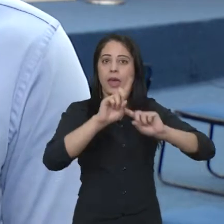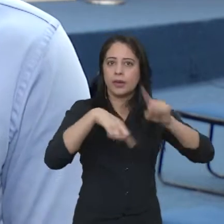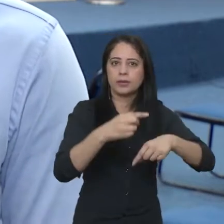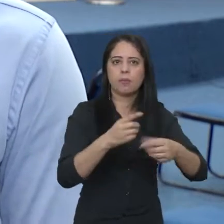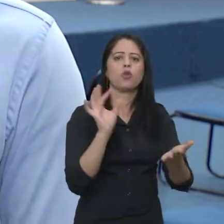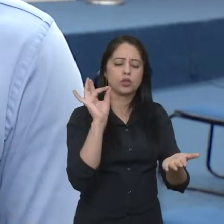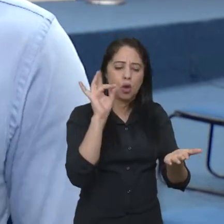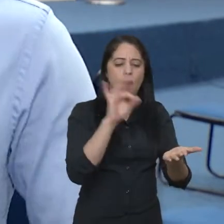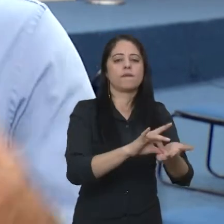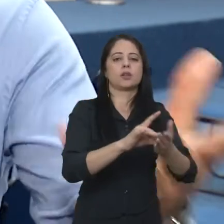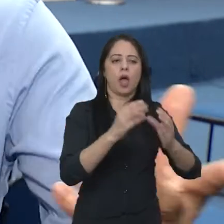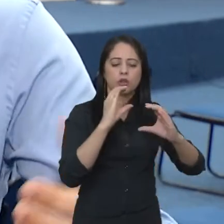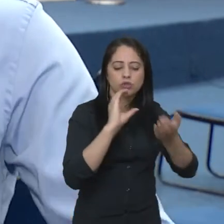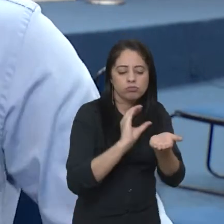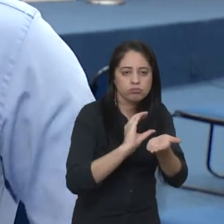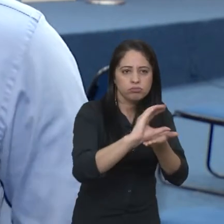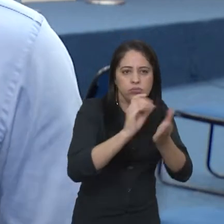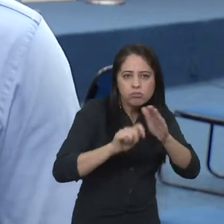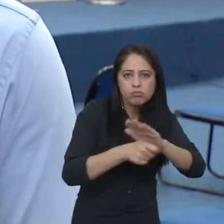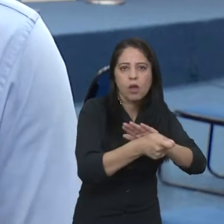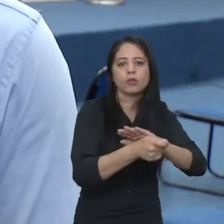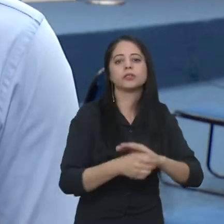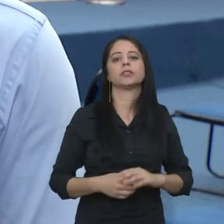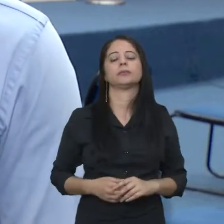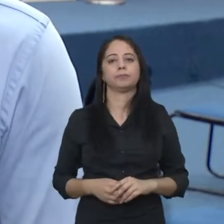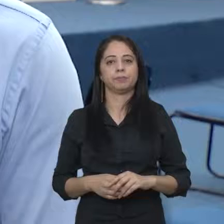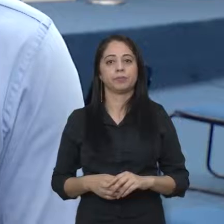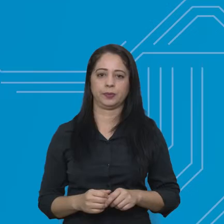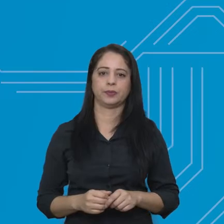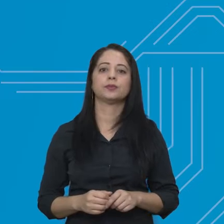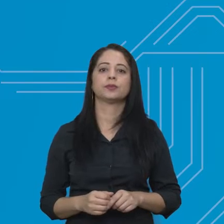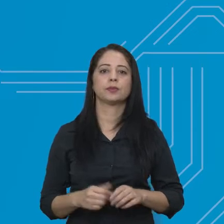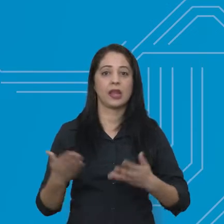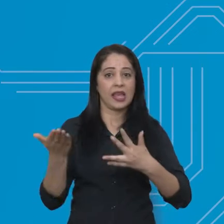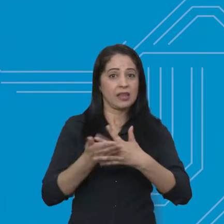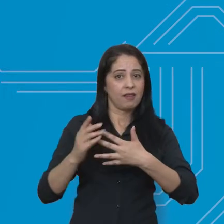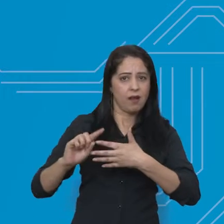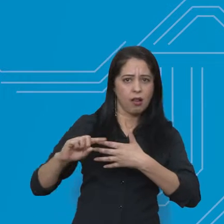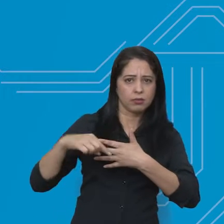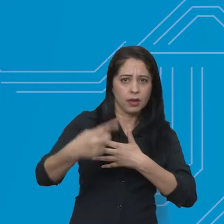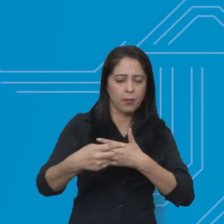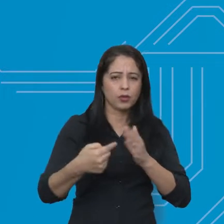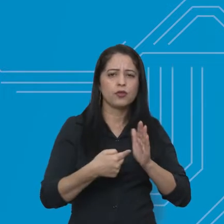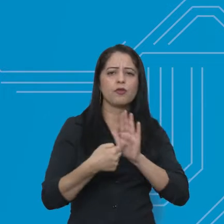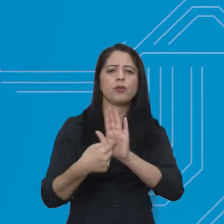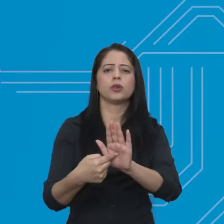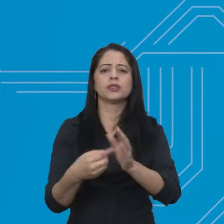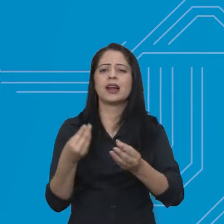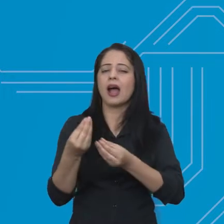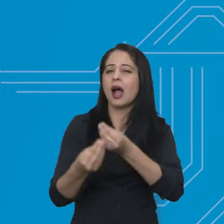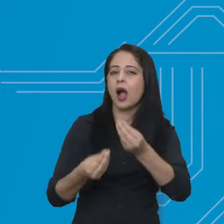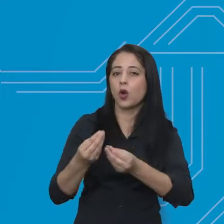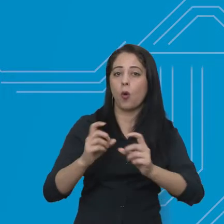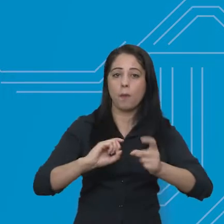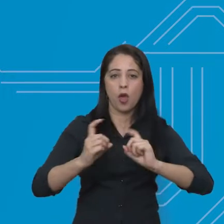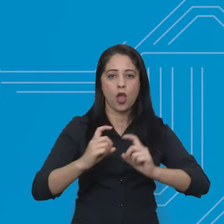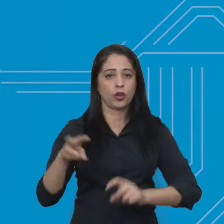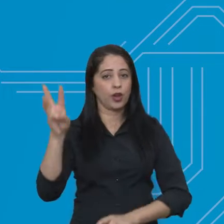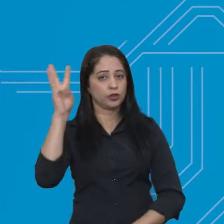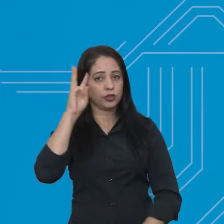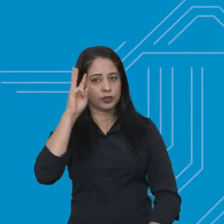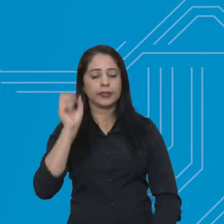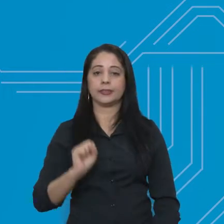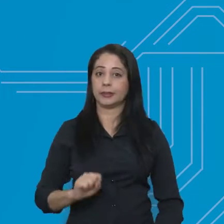recursos que eles possam ser utilizados no próximo ano. E no próximo bloco vamos te mostrar como foi a sessão